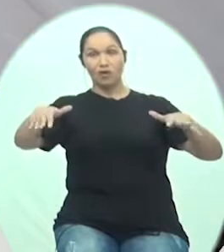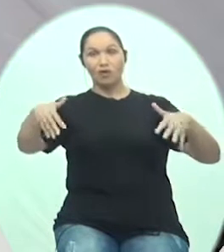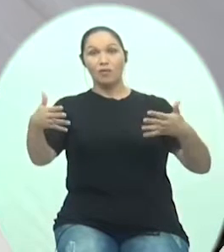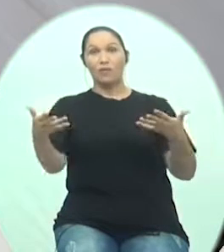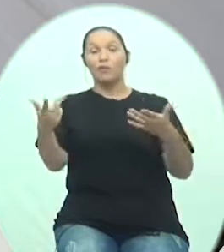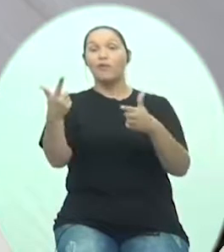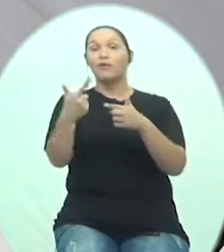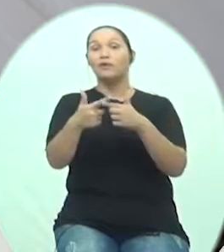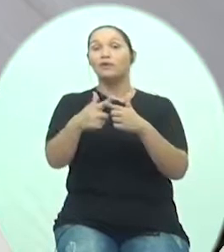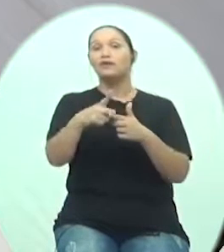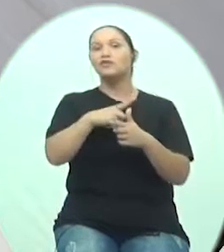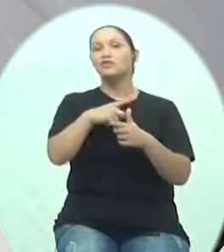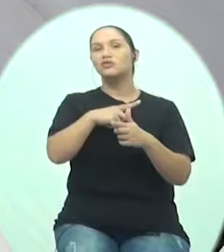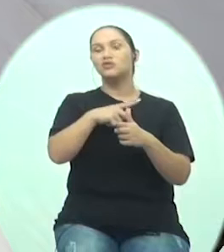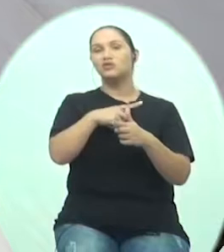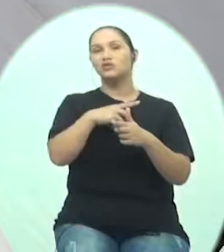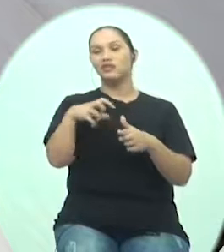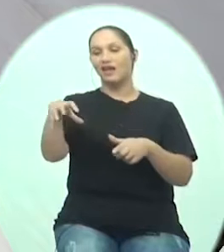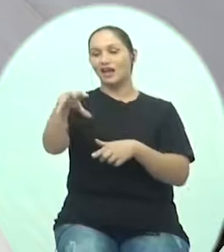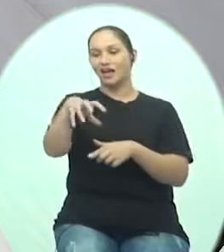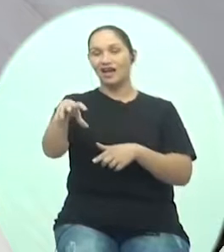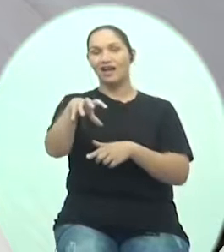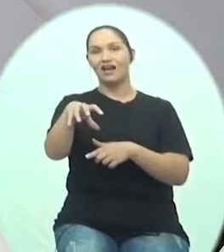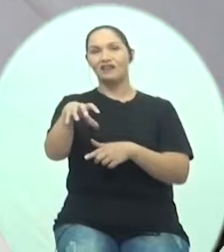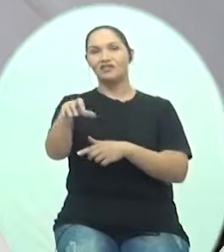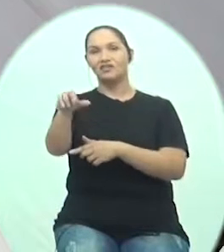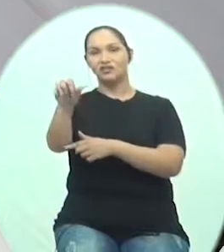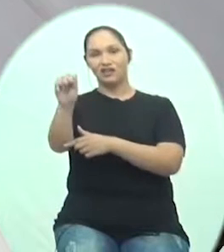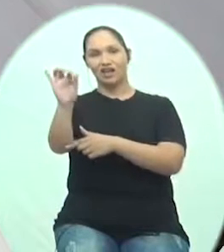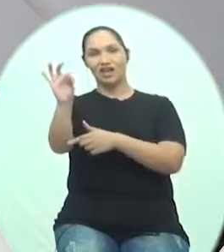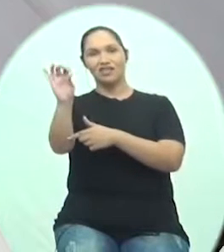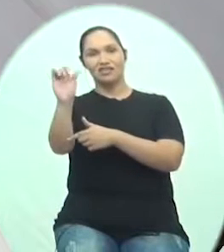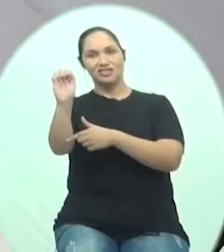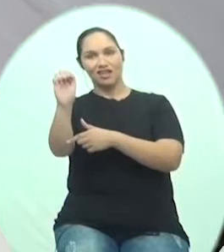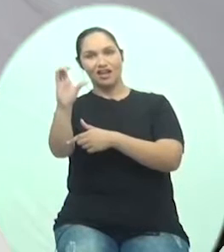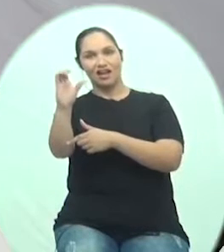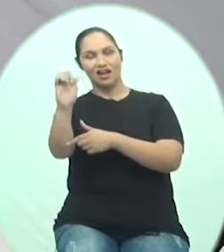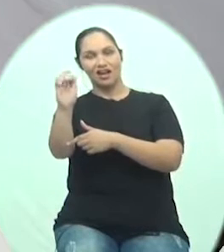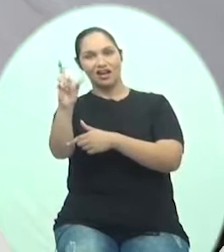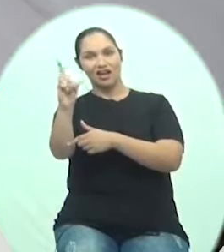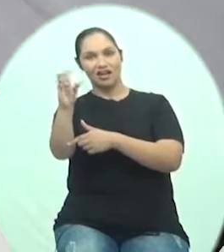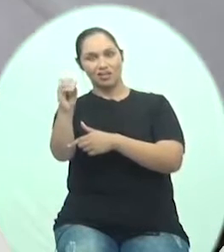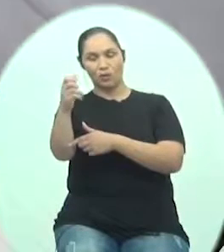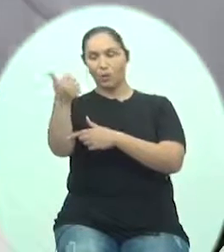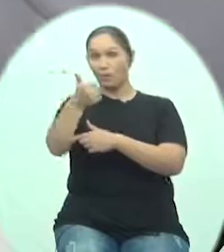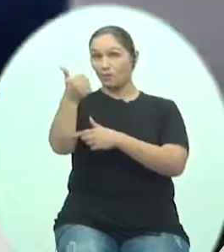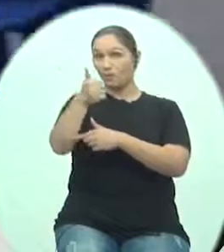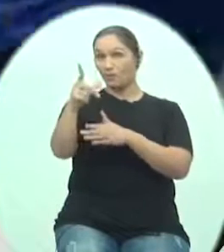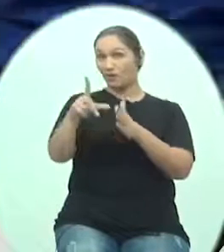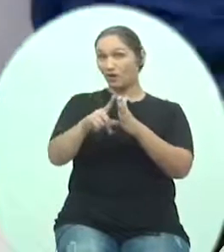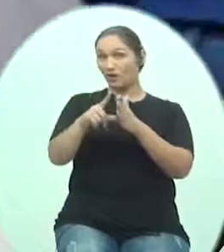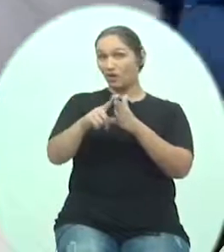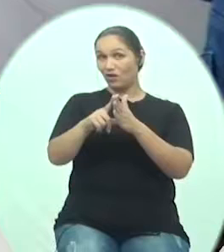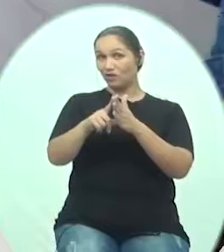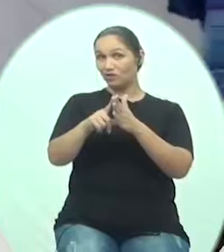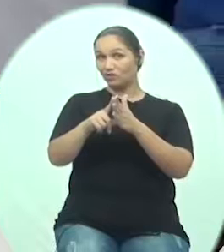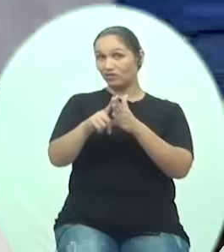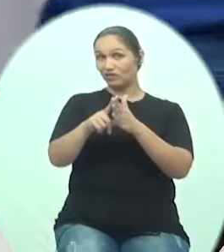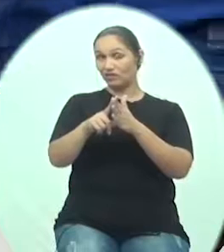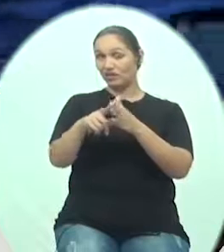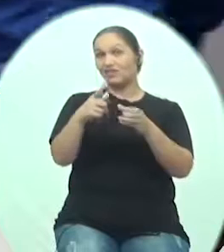atacado criando o combo Atacadista a primeira loja do combo foi instalada em